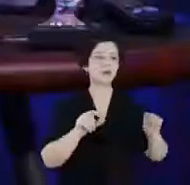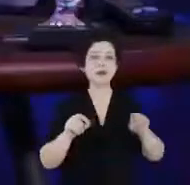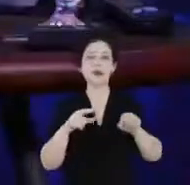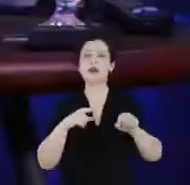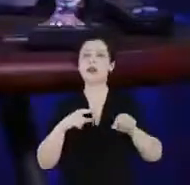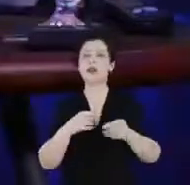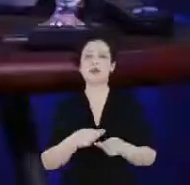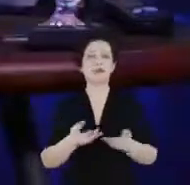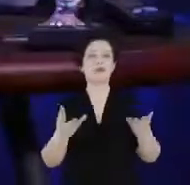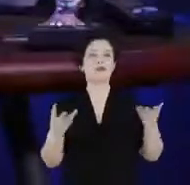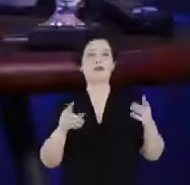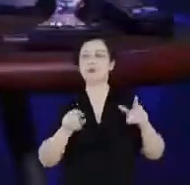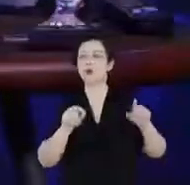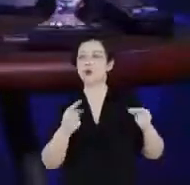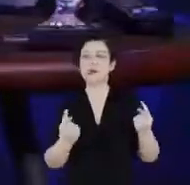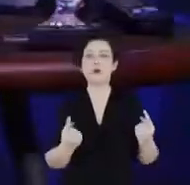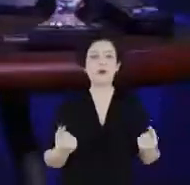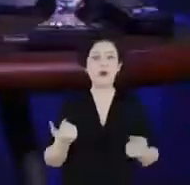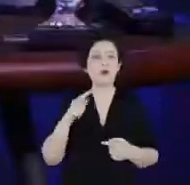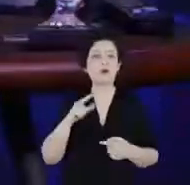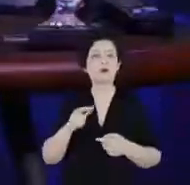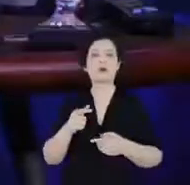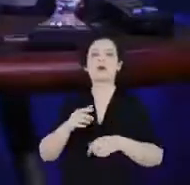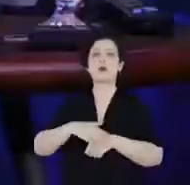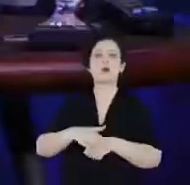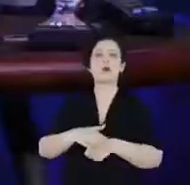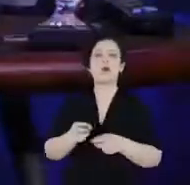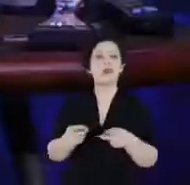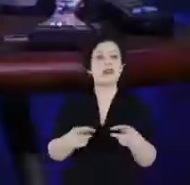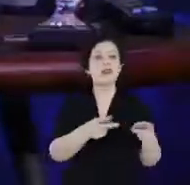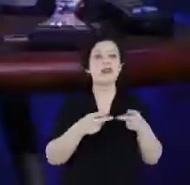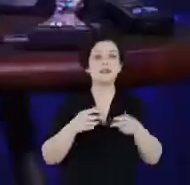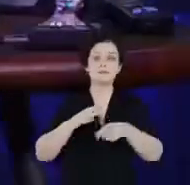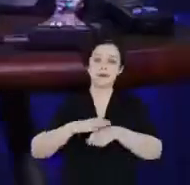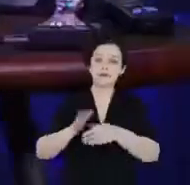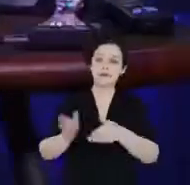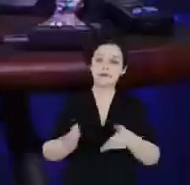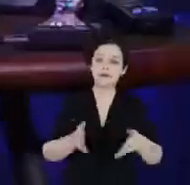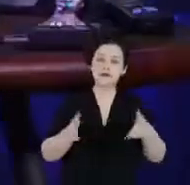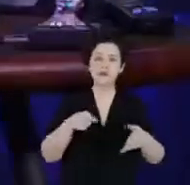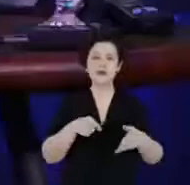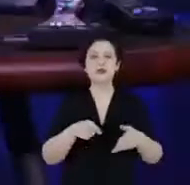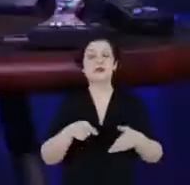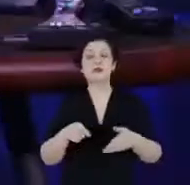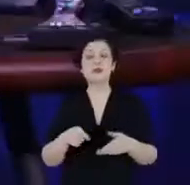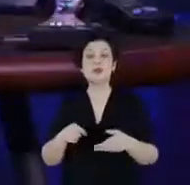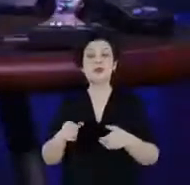tem para produzir. Então, hoje, o nosso maior desafio para o crescimento das